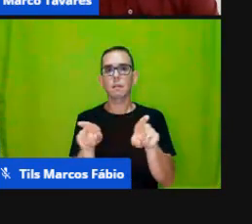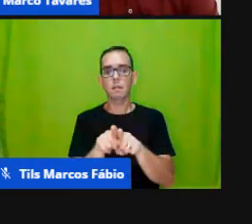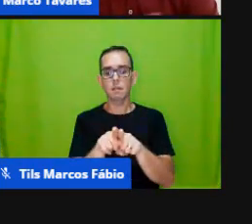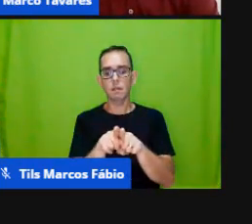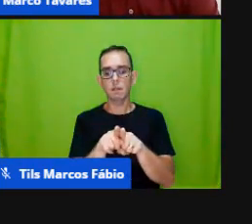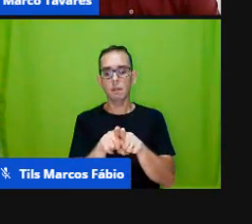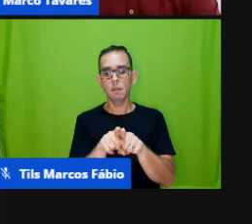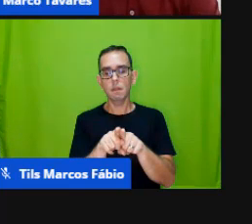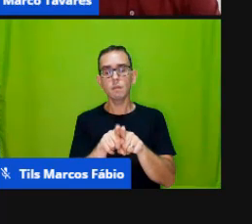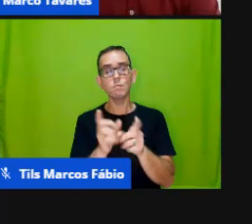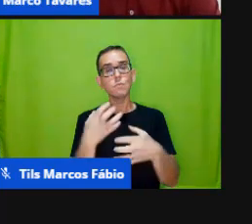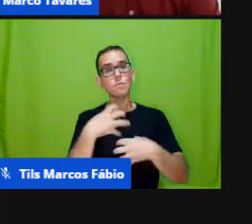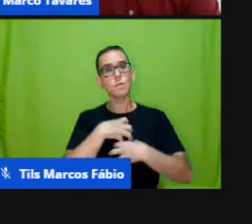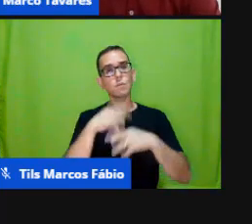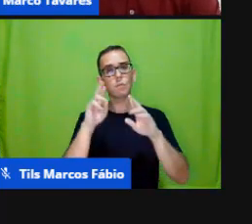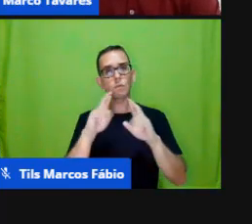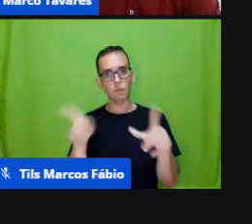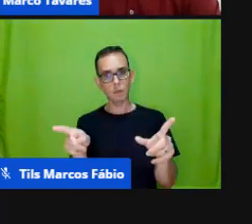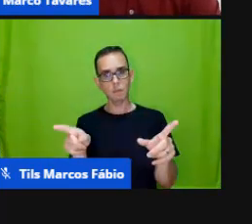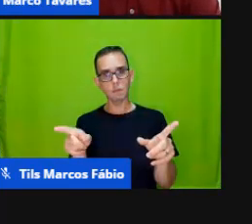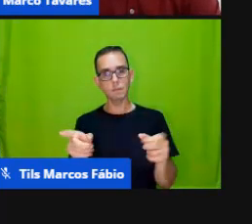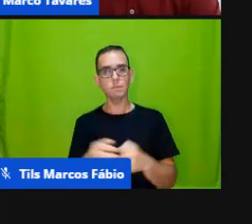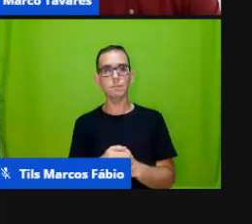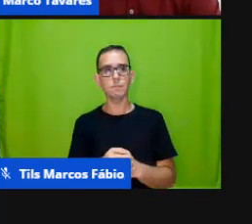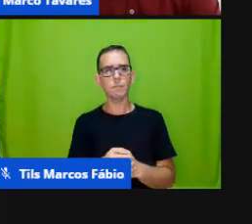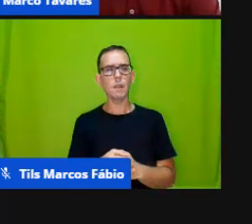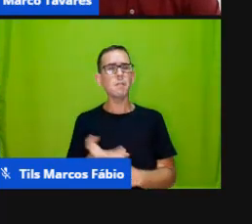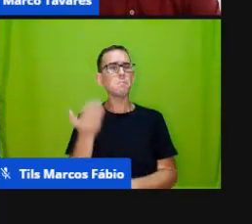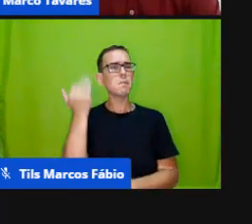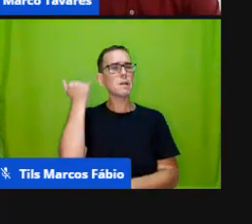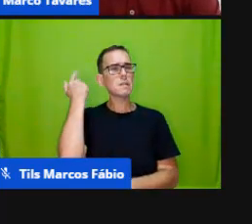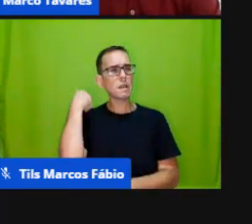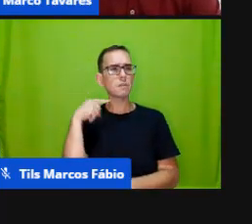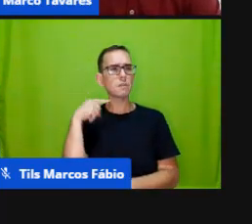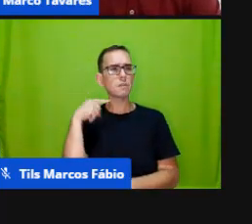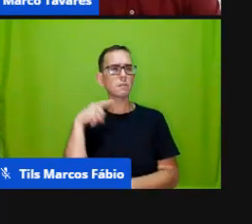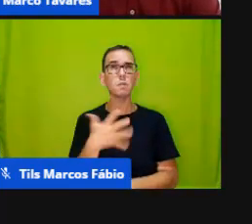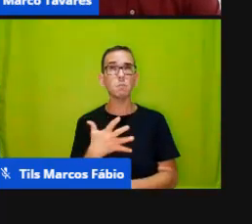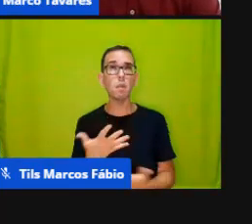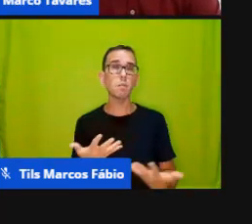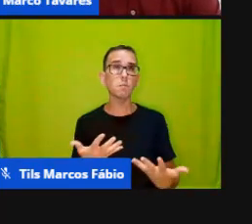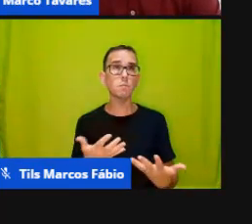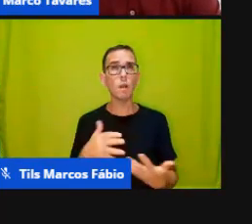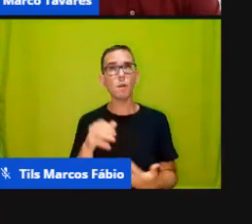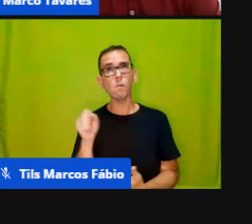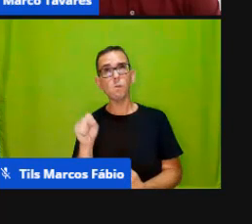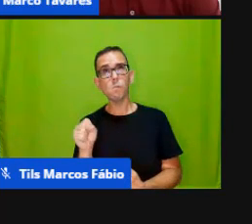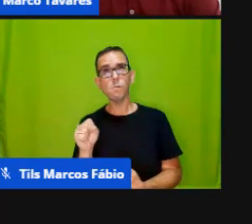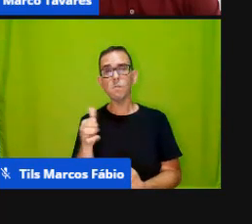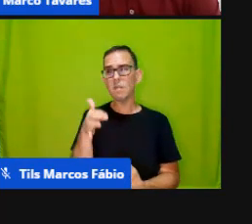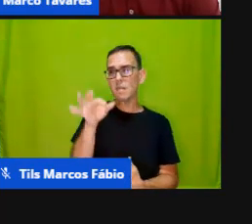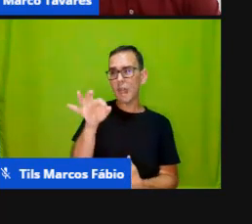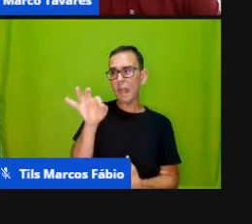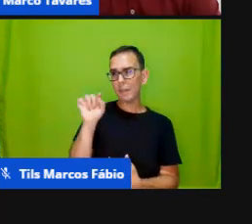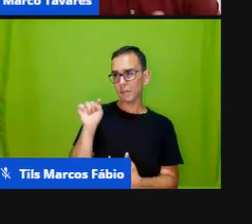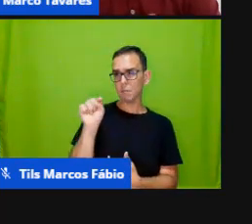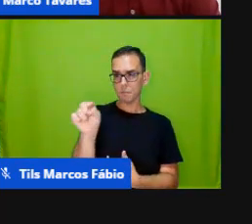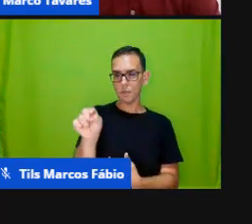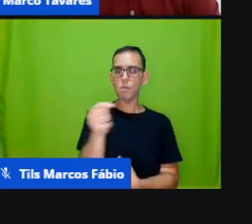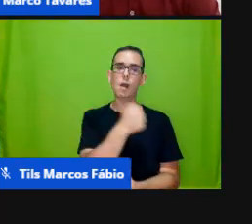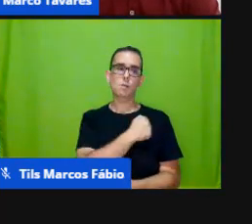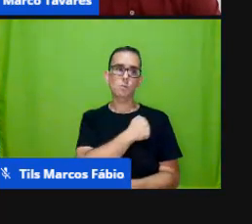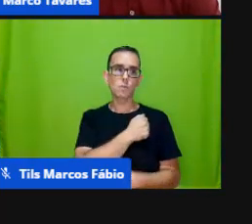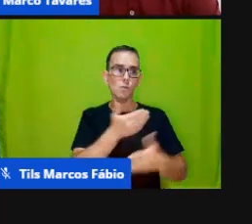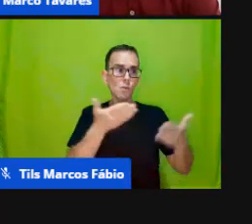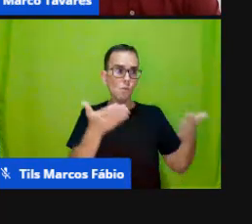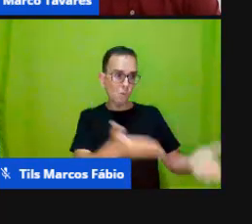de forma diferente, né? Então, naquela época nós teríamos aí talvez 8, 10 mil alunos na REM, hoje nós